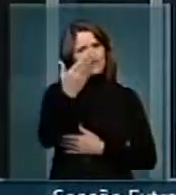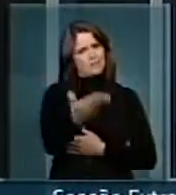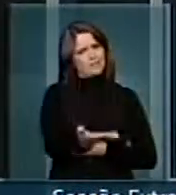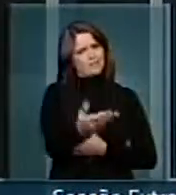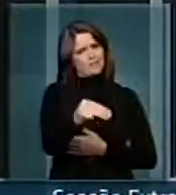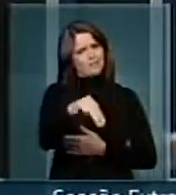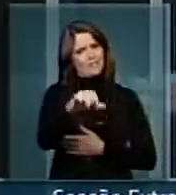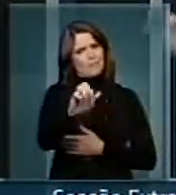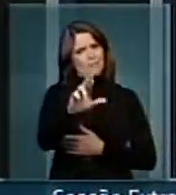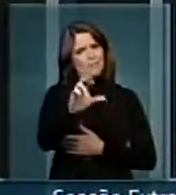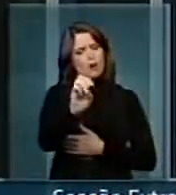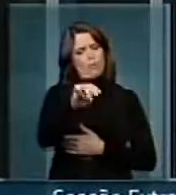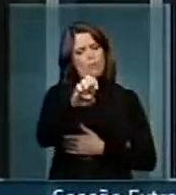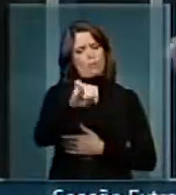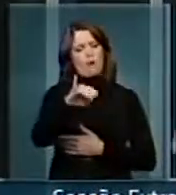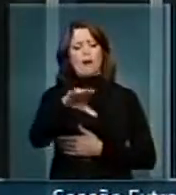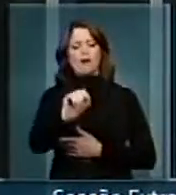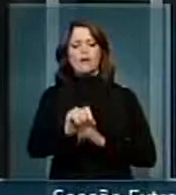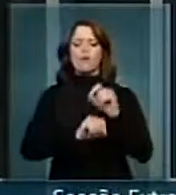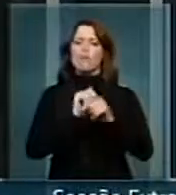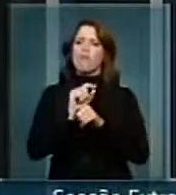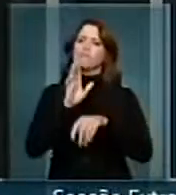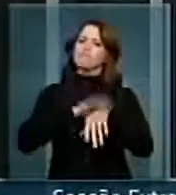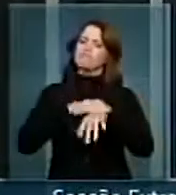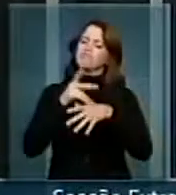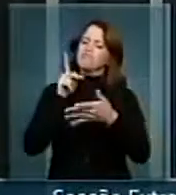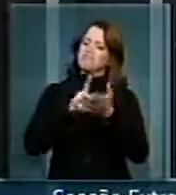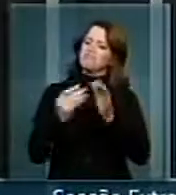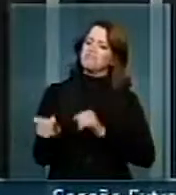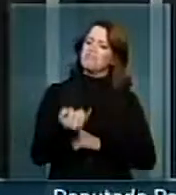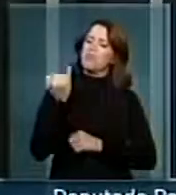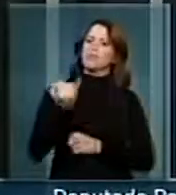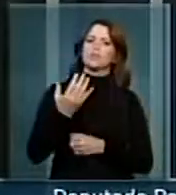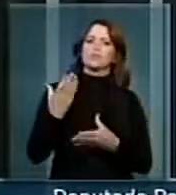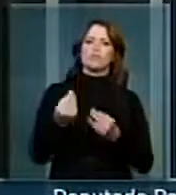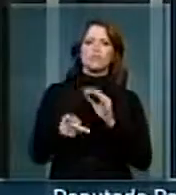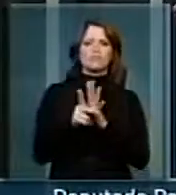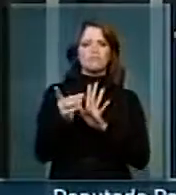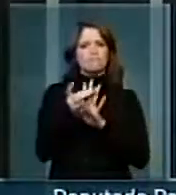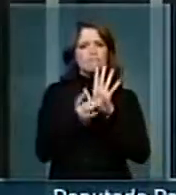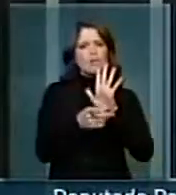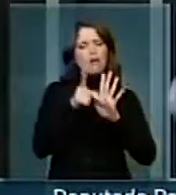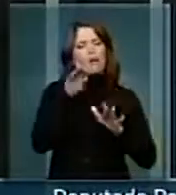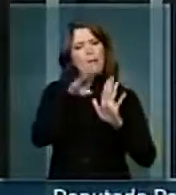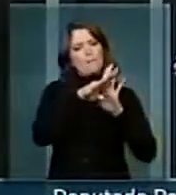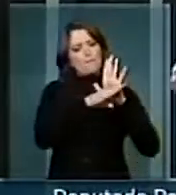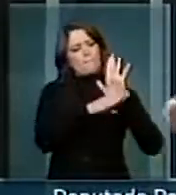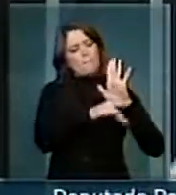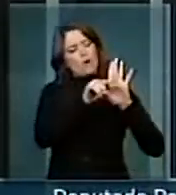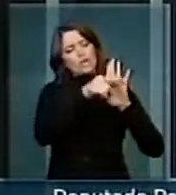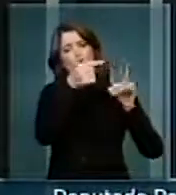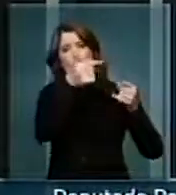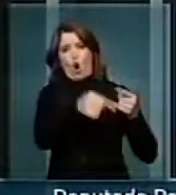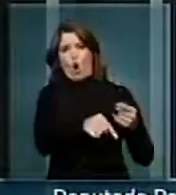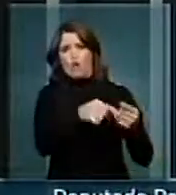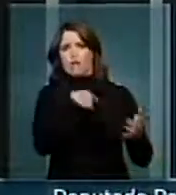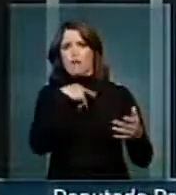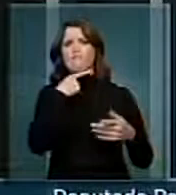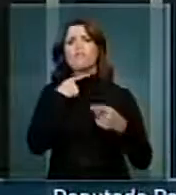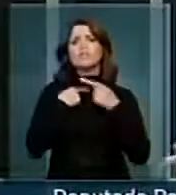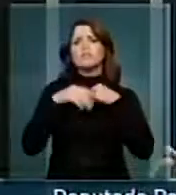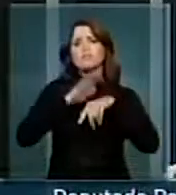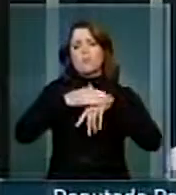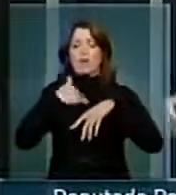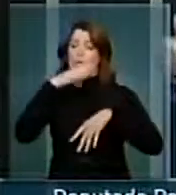Excelência, a quem coube um papel fundamental na colocação em pauta contra a vontade,